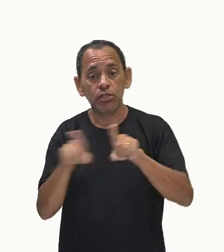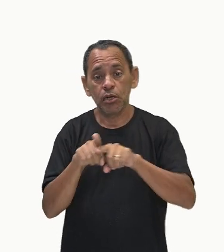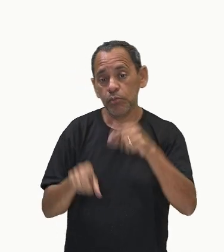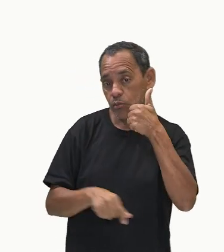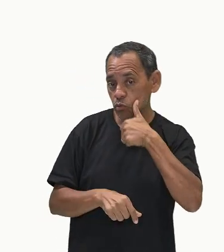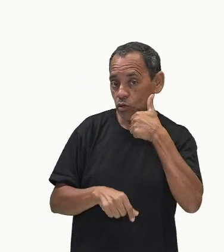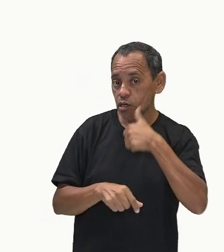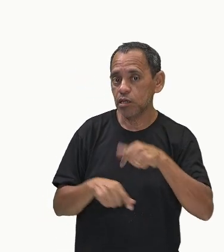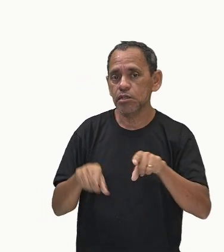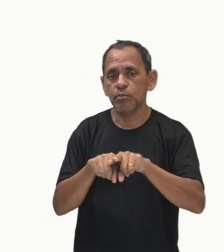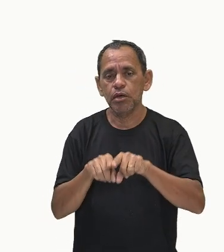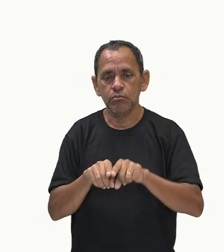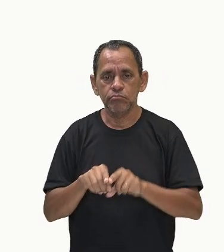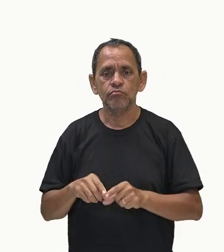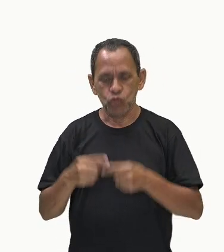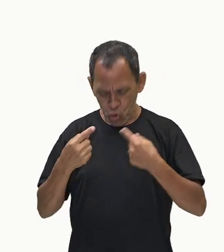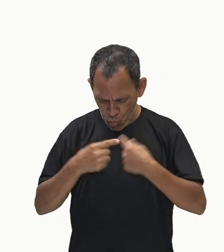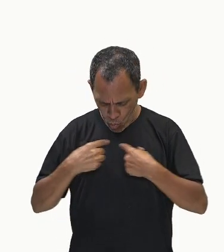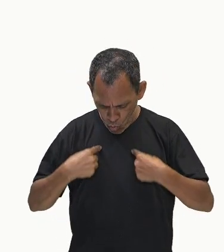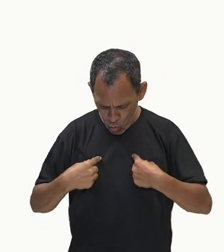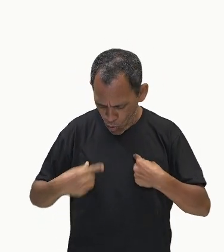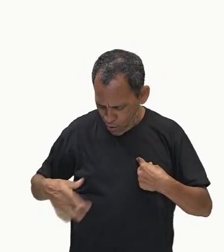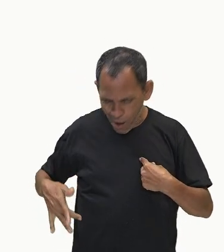dos rins